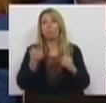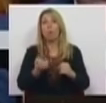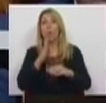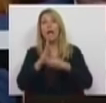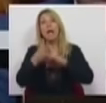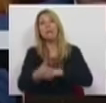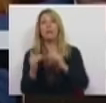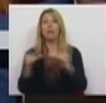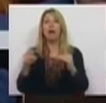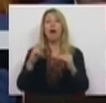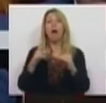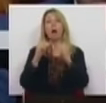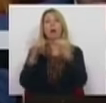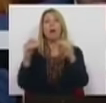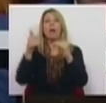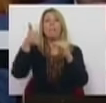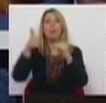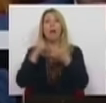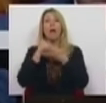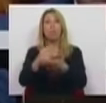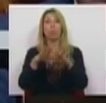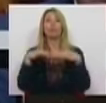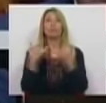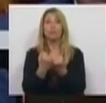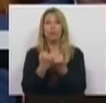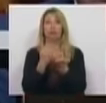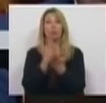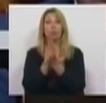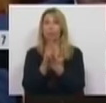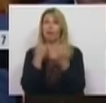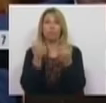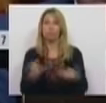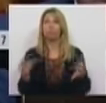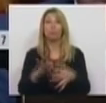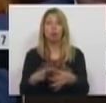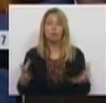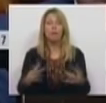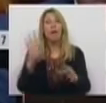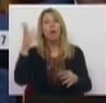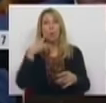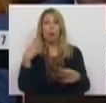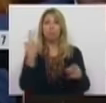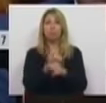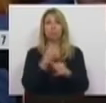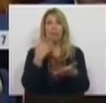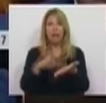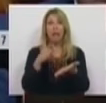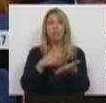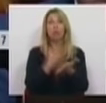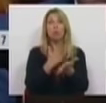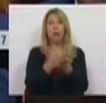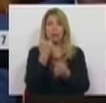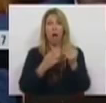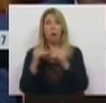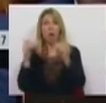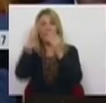da ação social escolar, mas ainda assim, na altura de comprar os manuais escolares, sobretudo em certos ciclos em que eles são muito caros, estas famílias